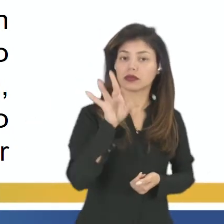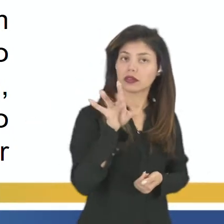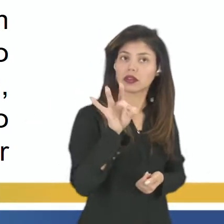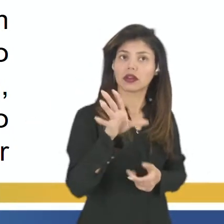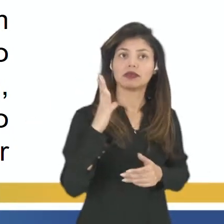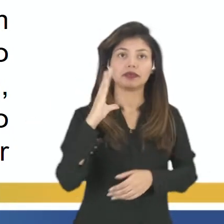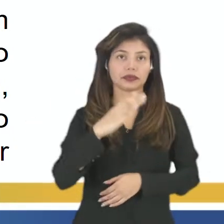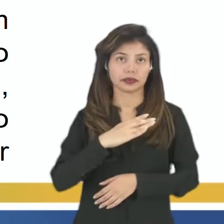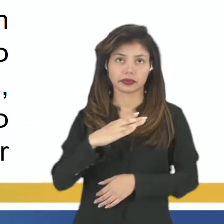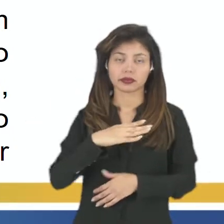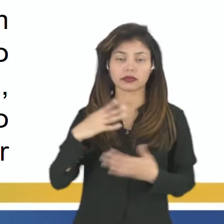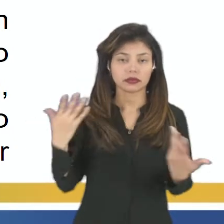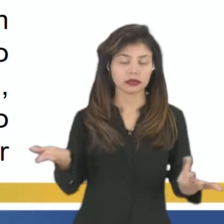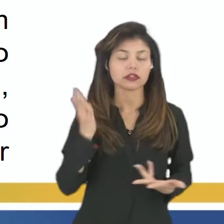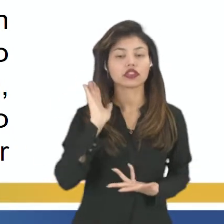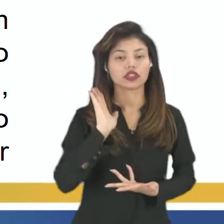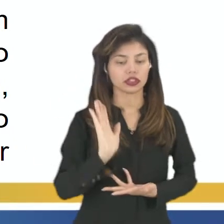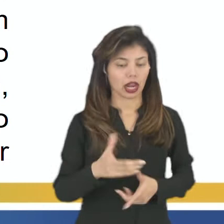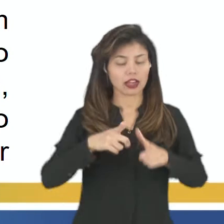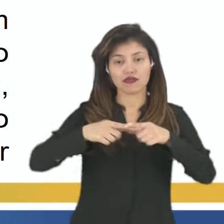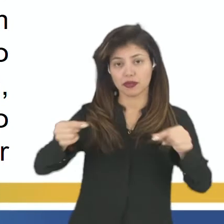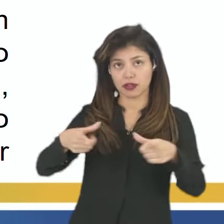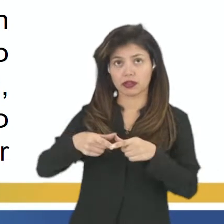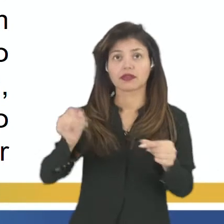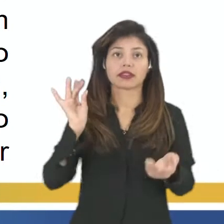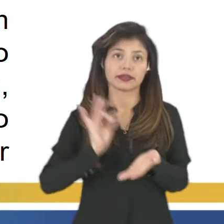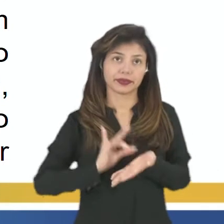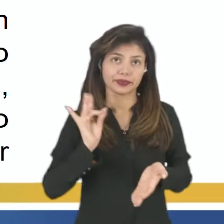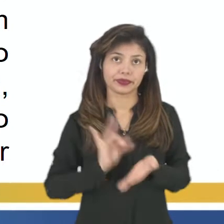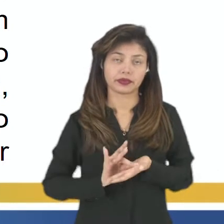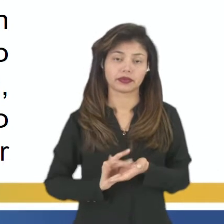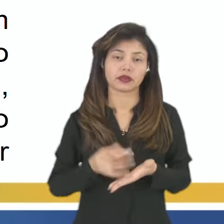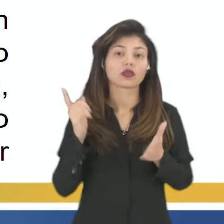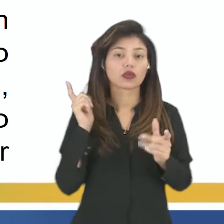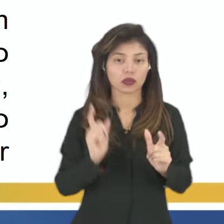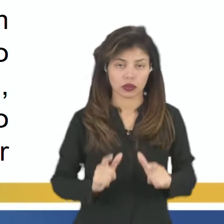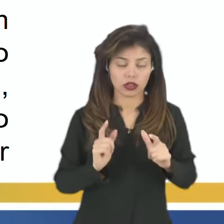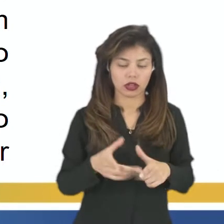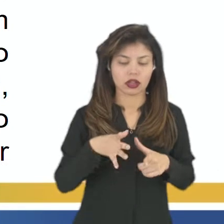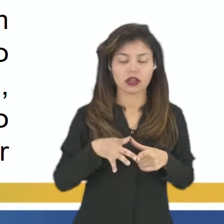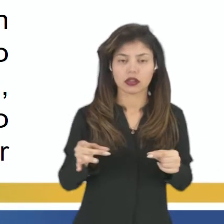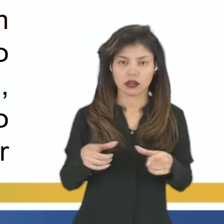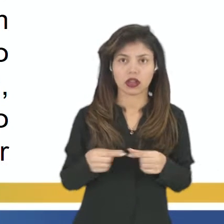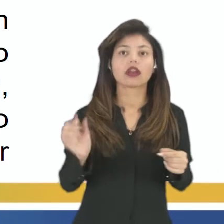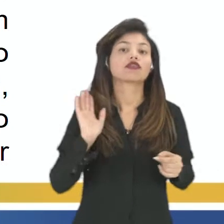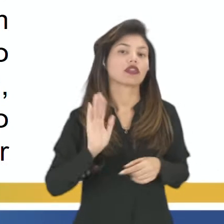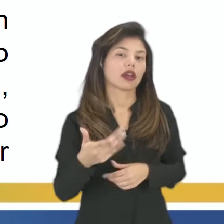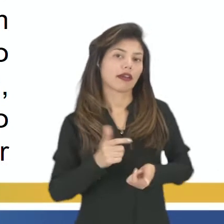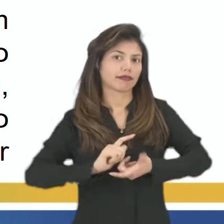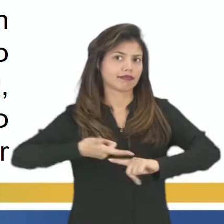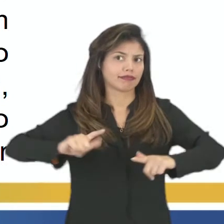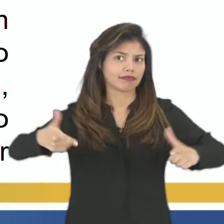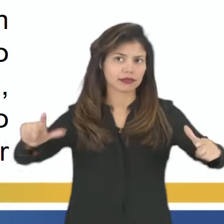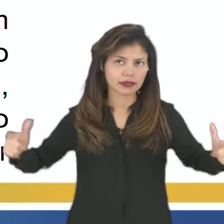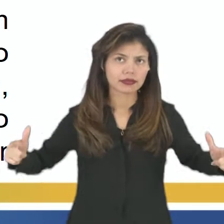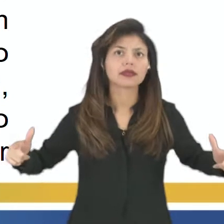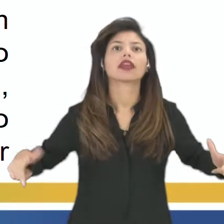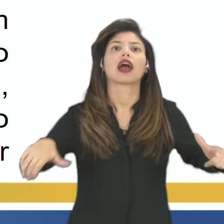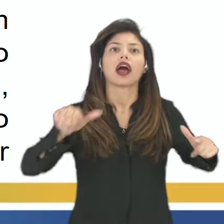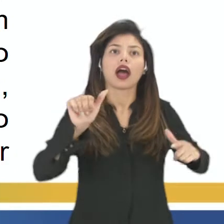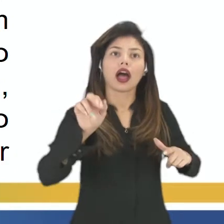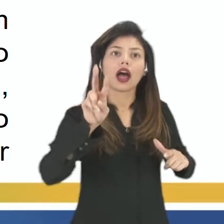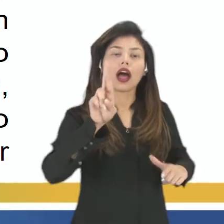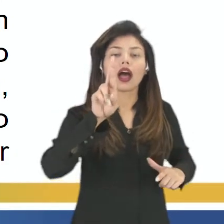cidade, né, porque Japão, na verdade, né, o território japonês é um verdadeiro arquipélago. E o que é um